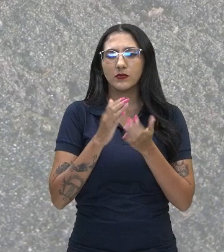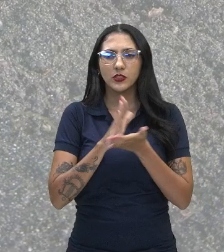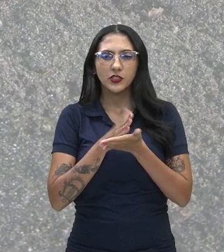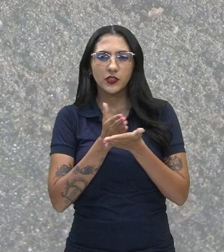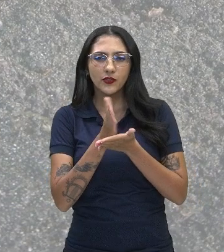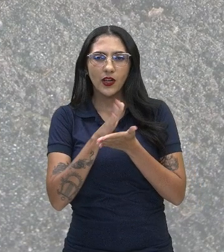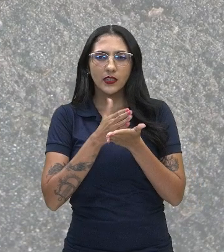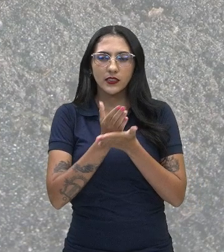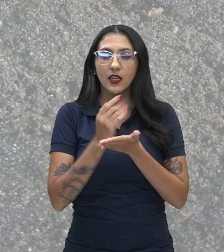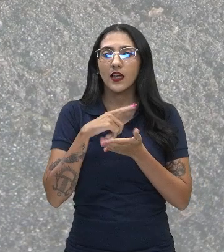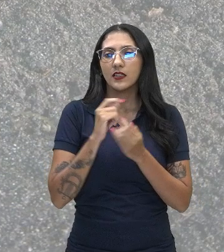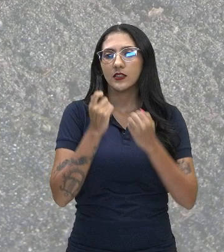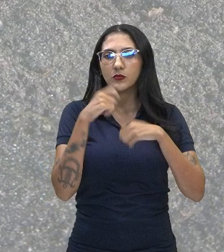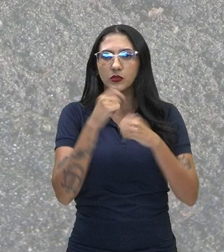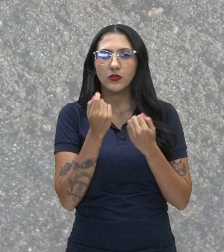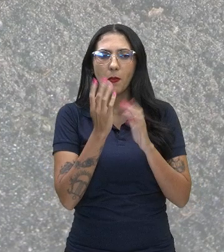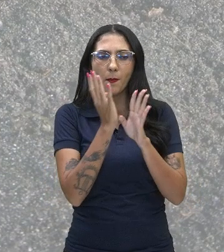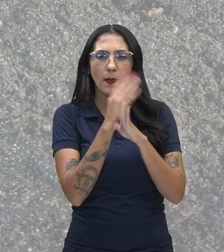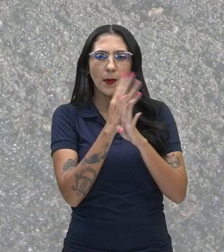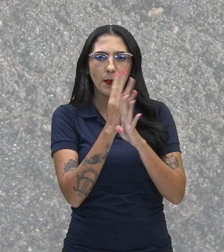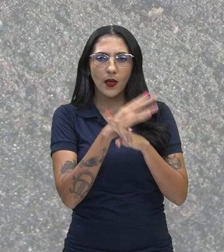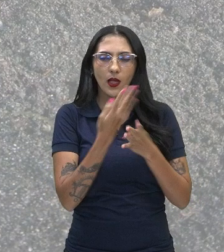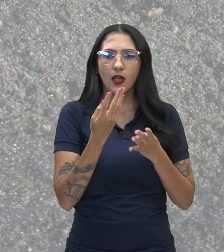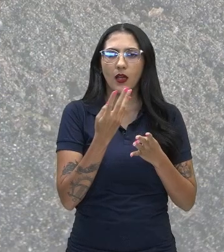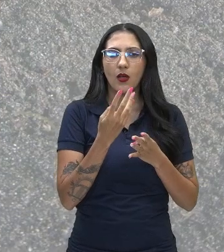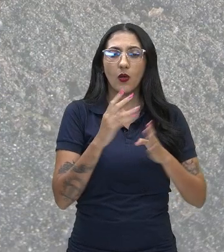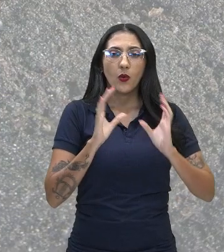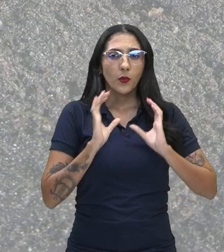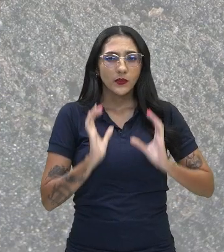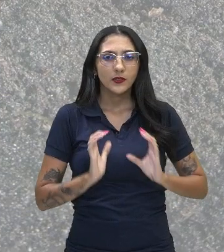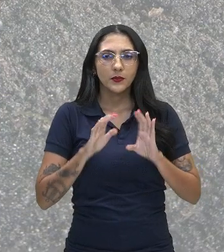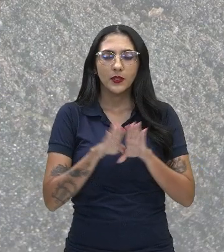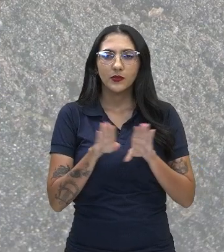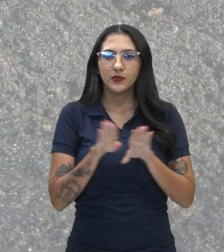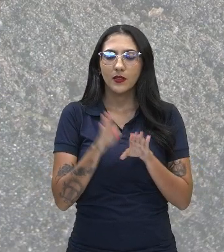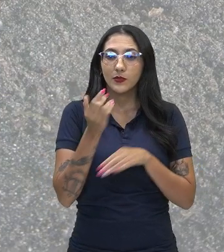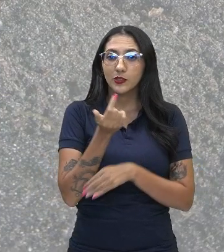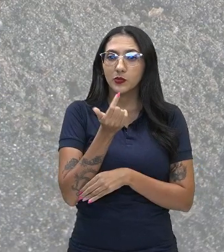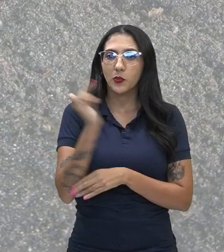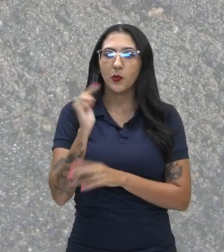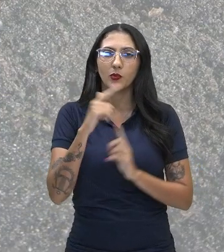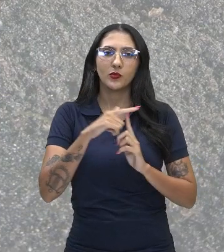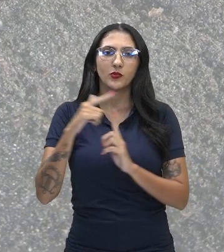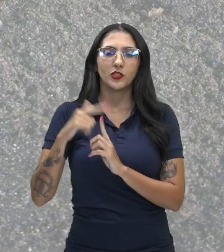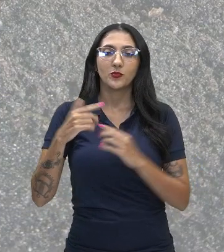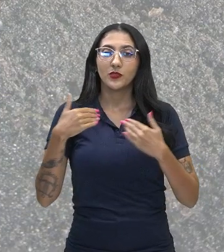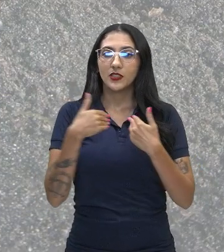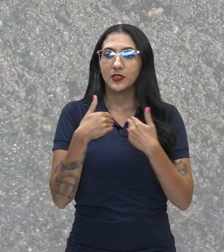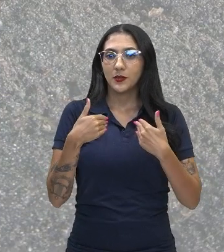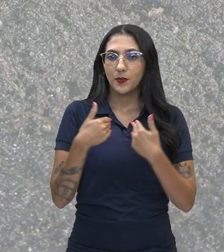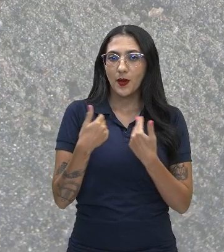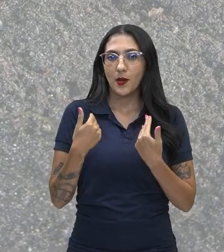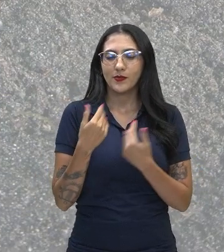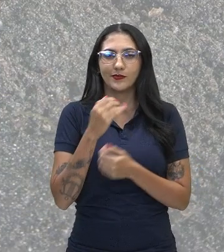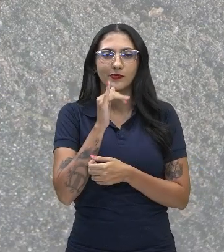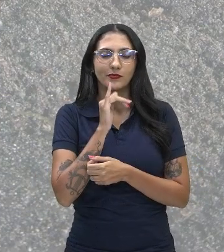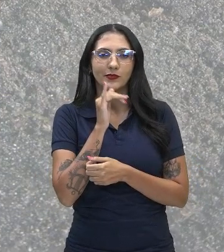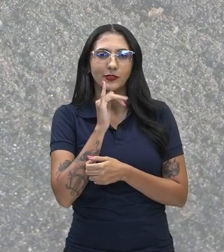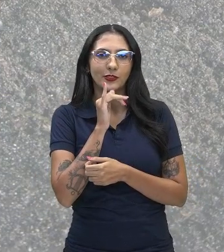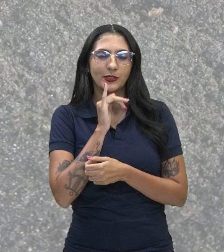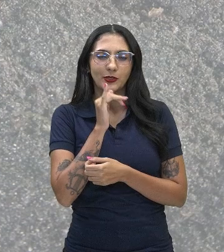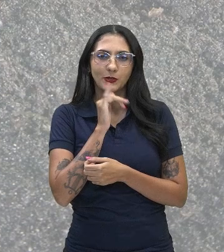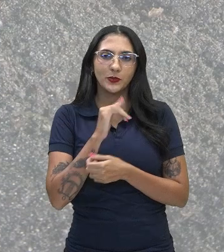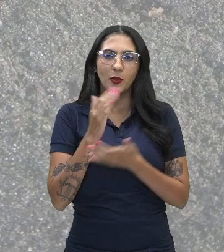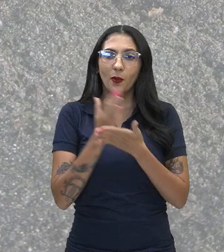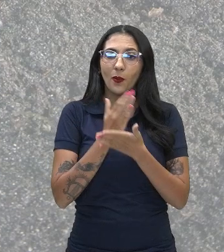pode imitar a aparência e o comportamento de outros seres marinhos, como o lionfish, o flatfish,